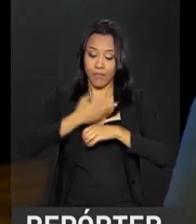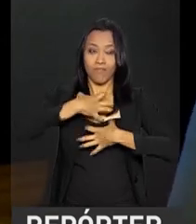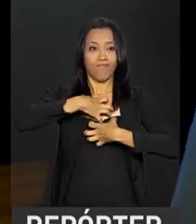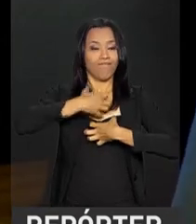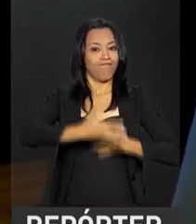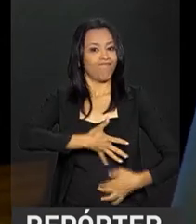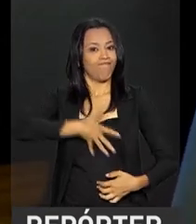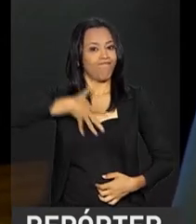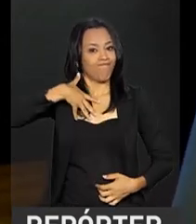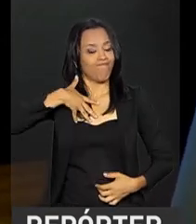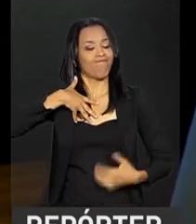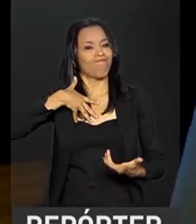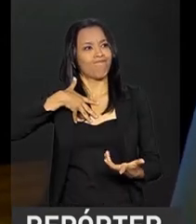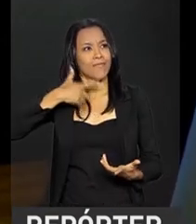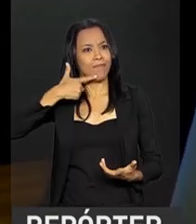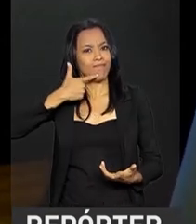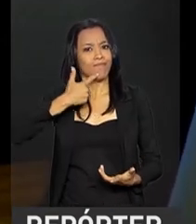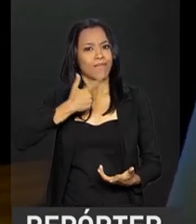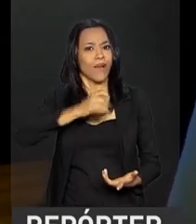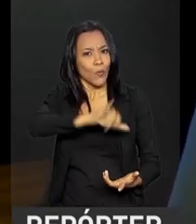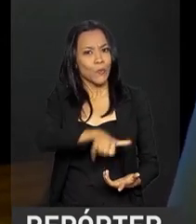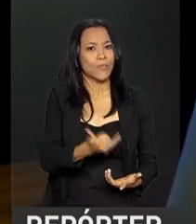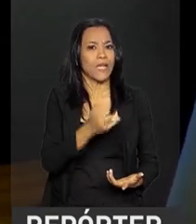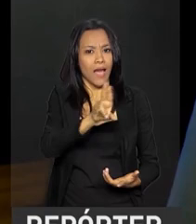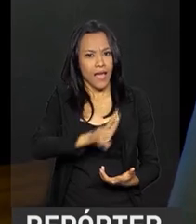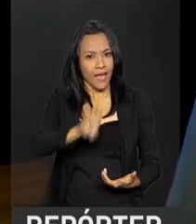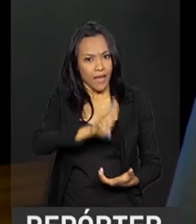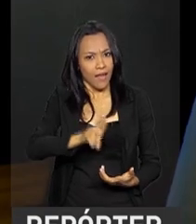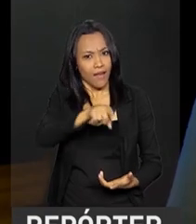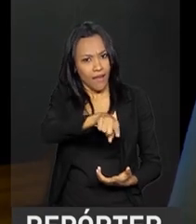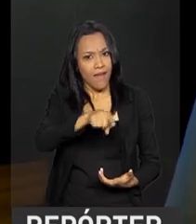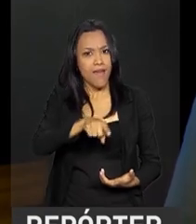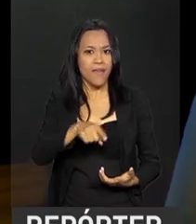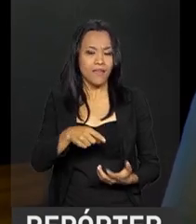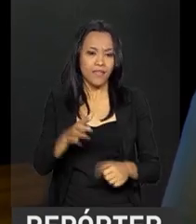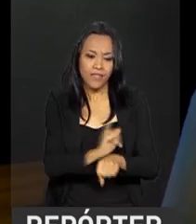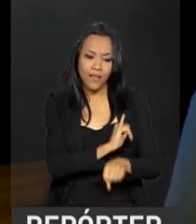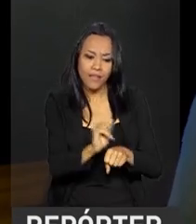possa pegar essa tecnologia social e transformar ela em uma política pública para beneficiar mais famílias.